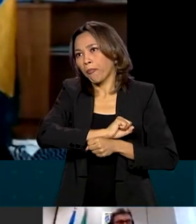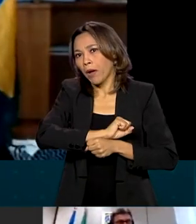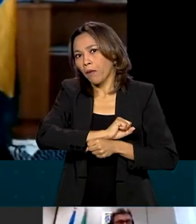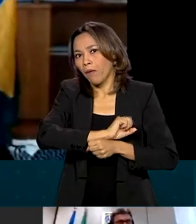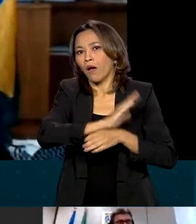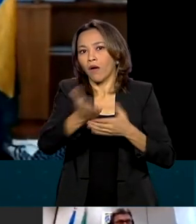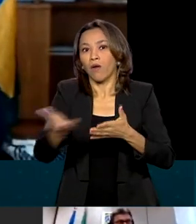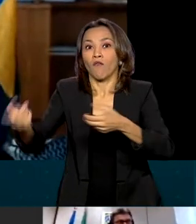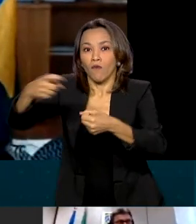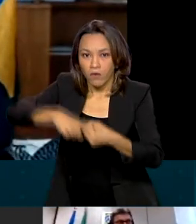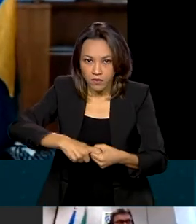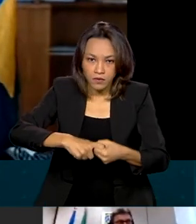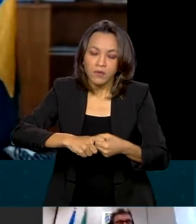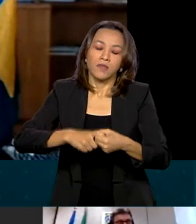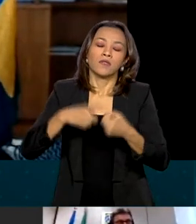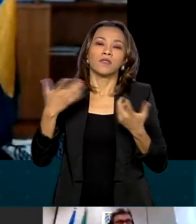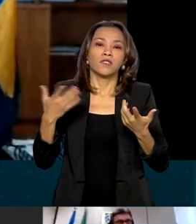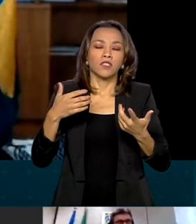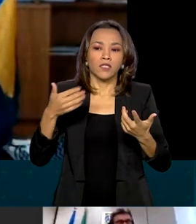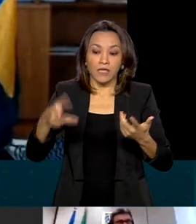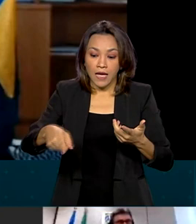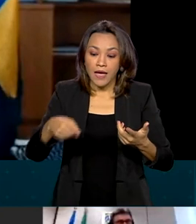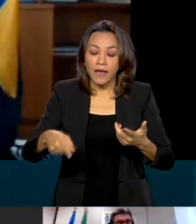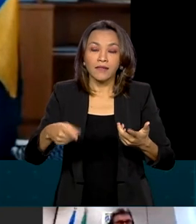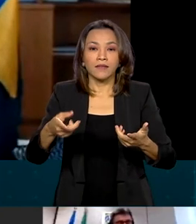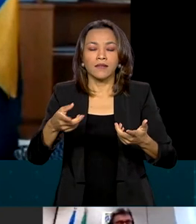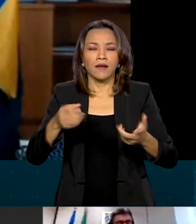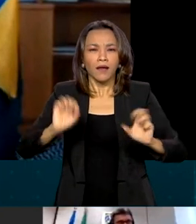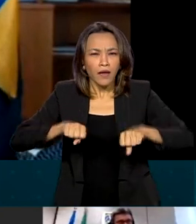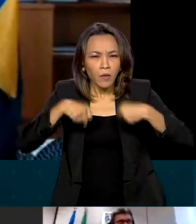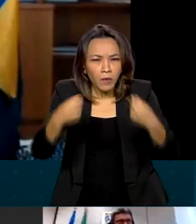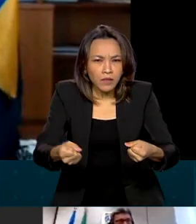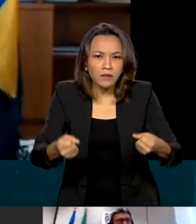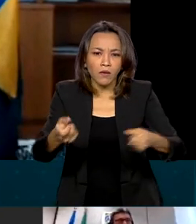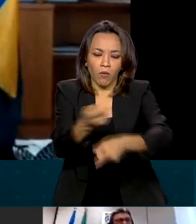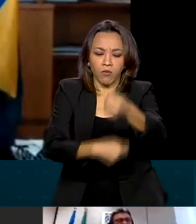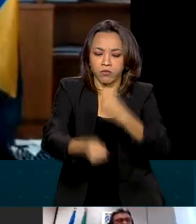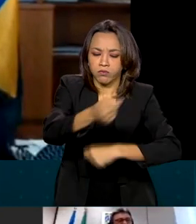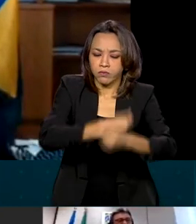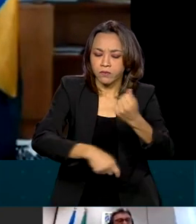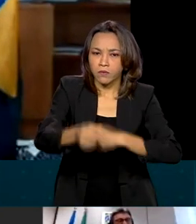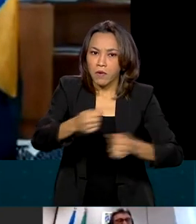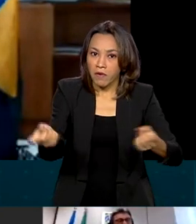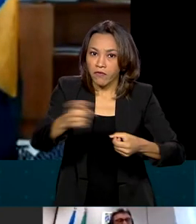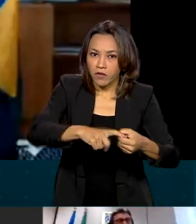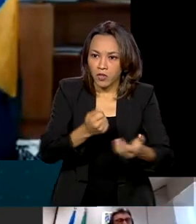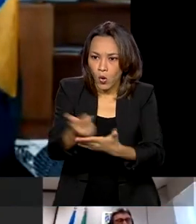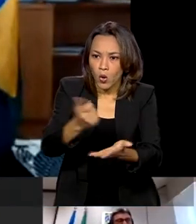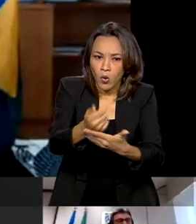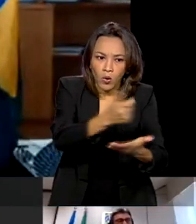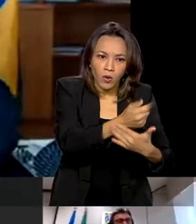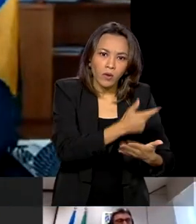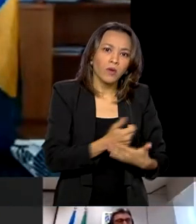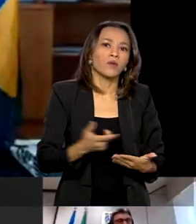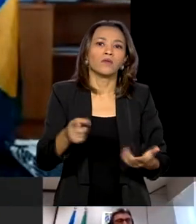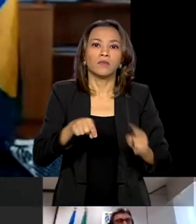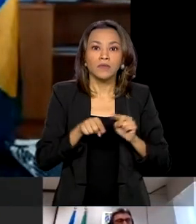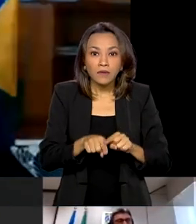essa recuperação cíclica baseada em consumo numa retomada sustentável do crescimento baseada em investimentos.